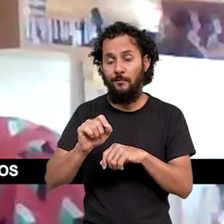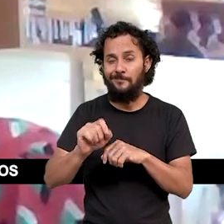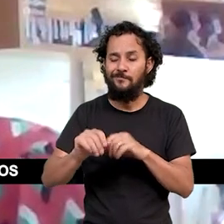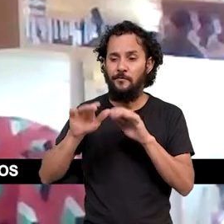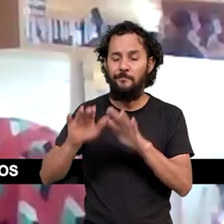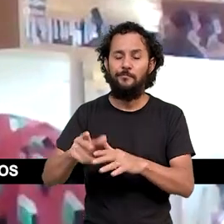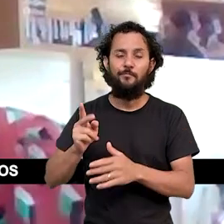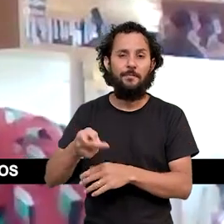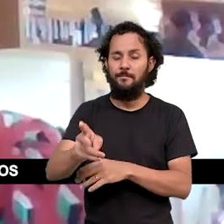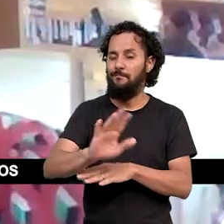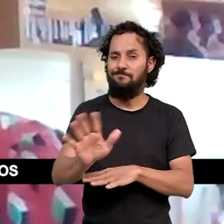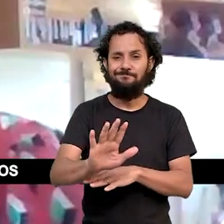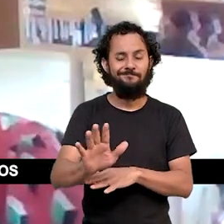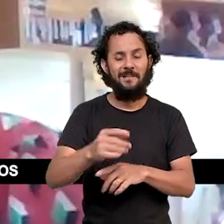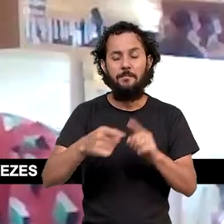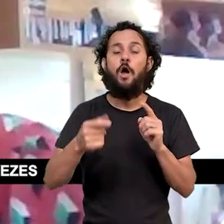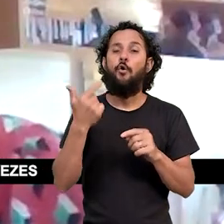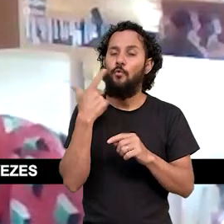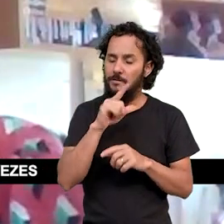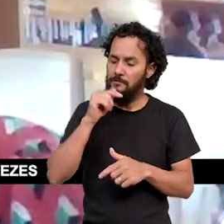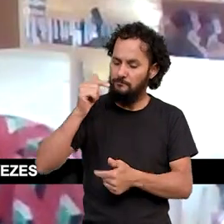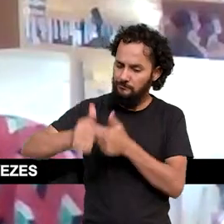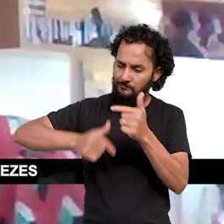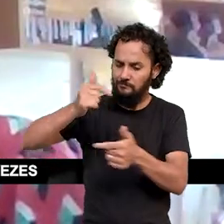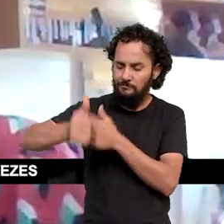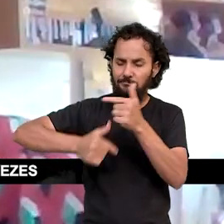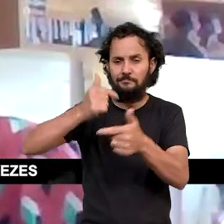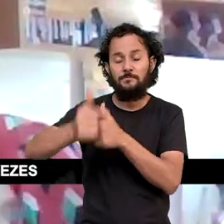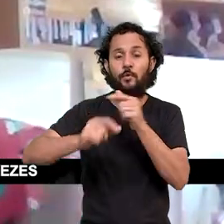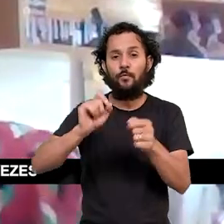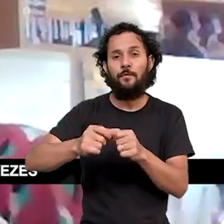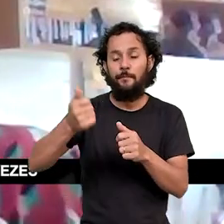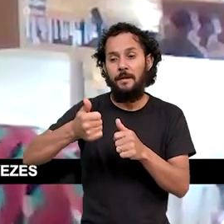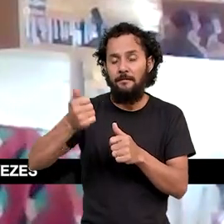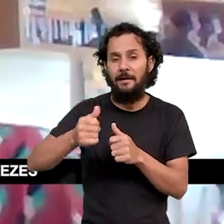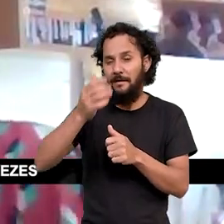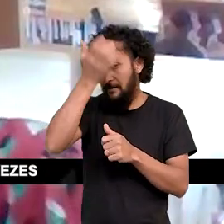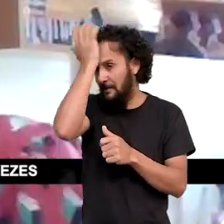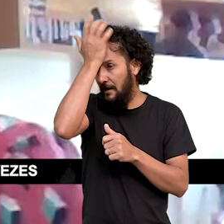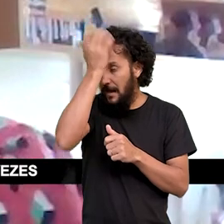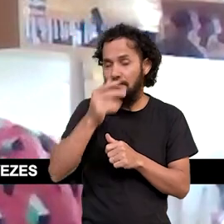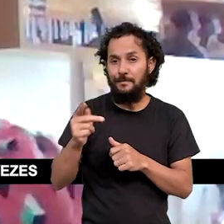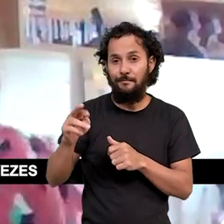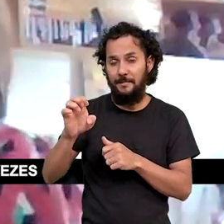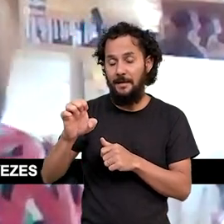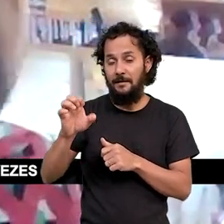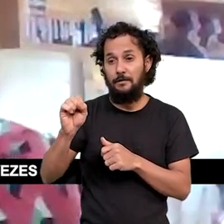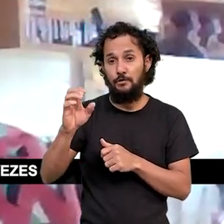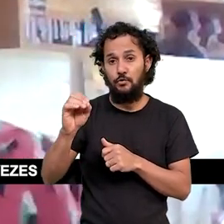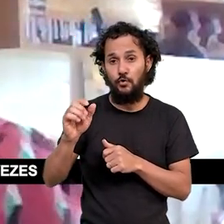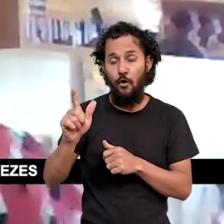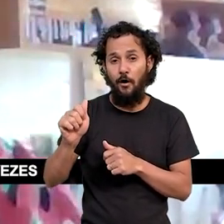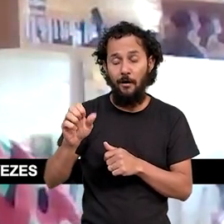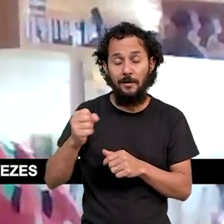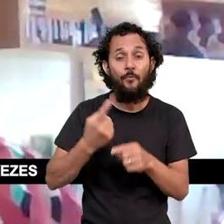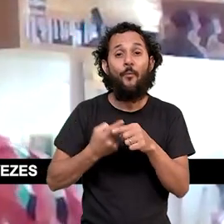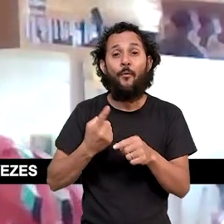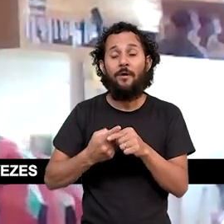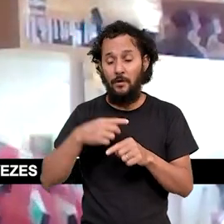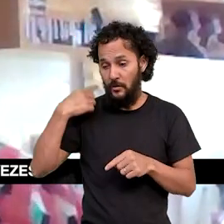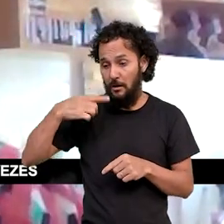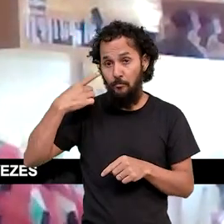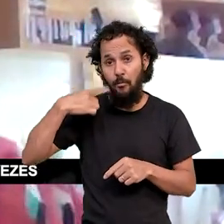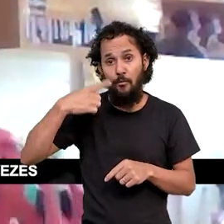não ficou, mas nós conseguimos fazer um movimento que foi, primeiro ficou creches e pré-escolas, porque